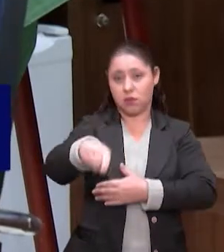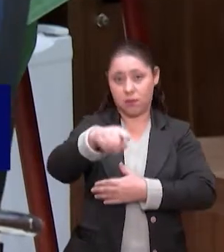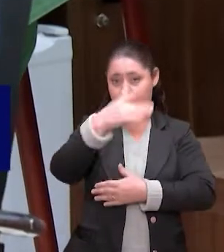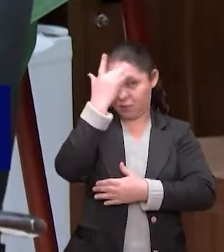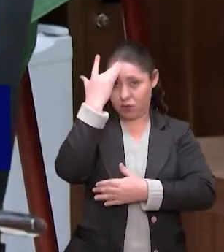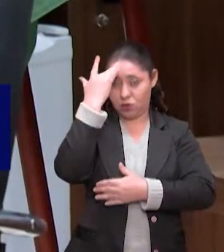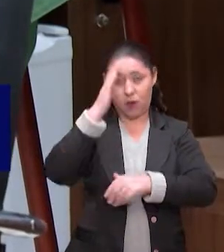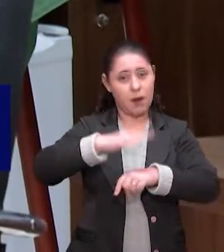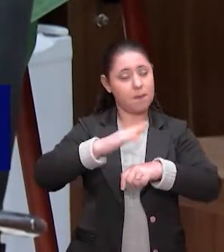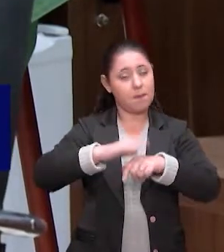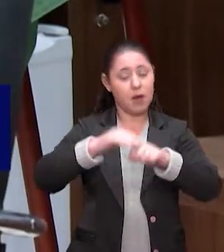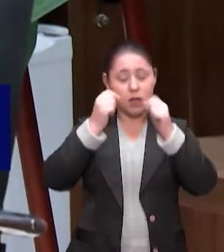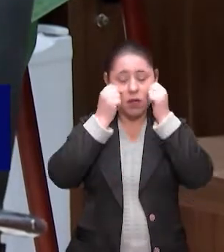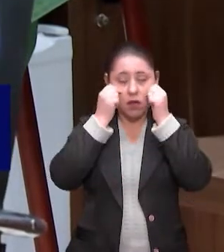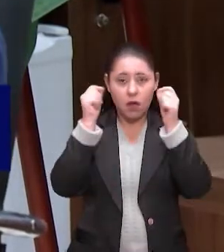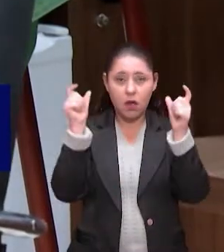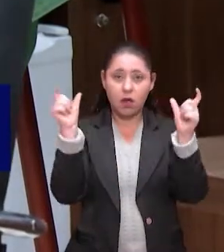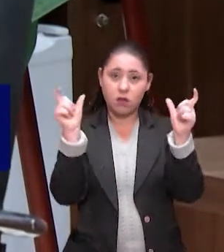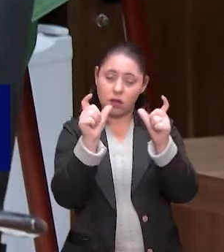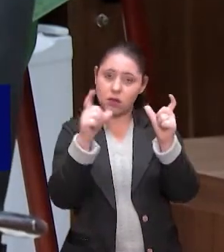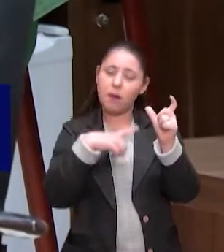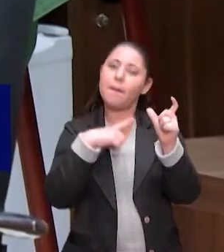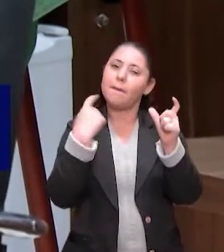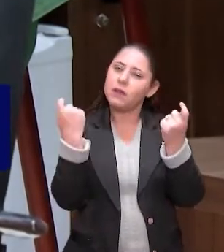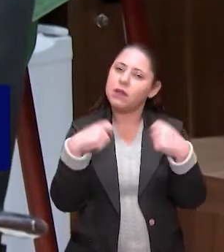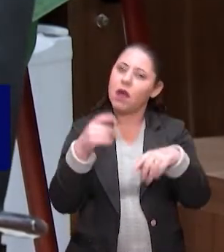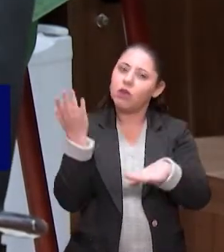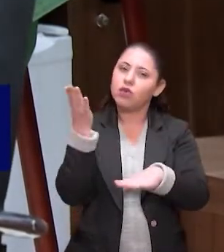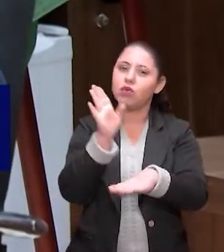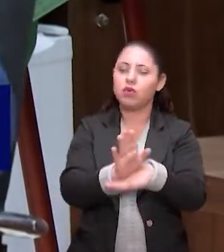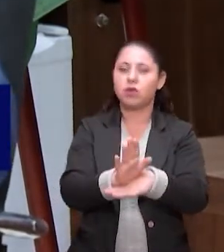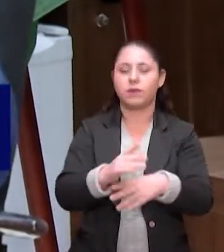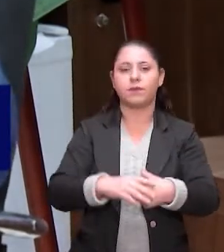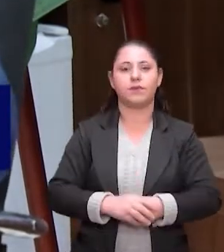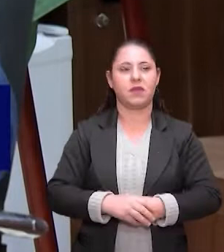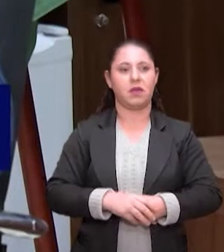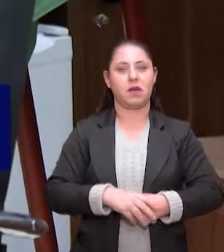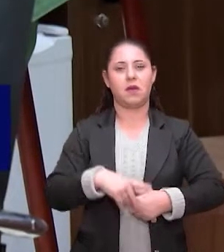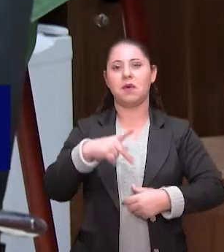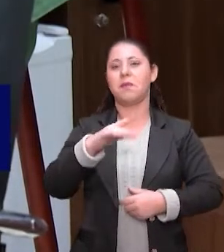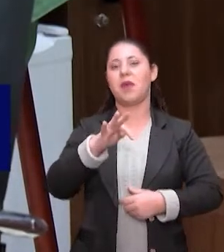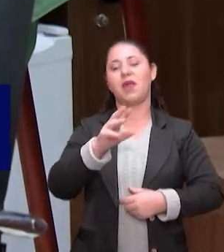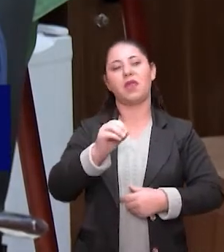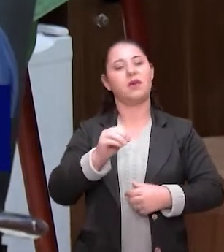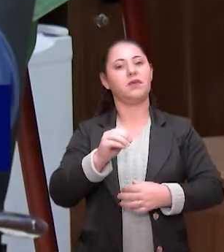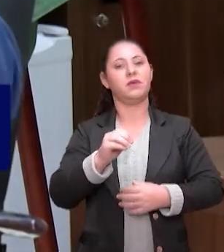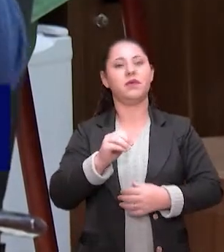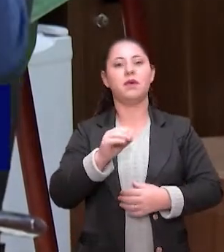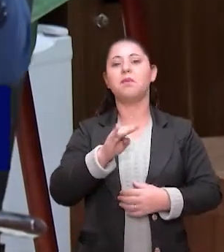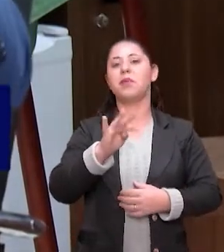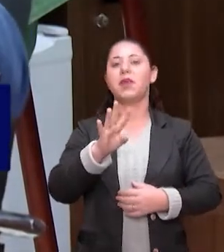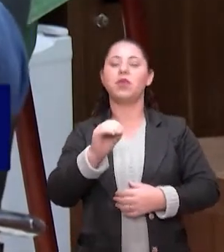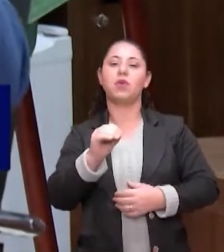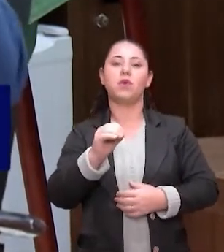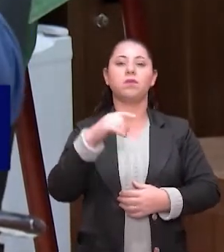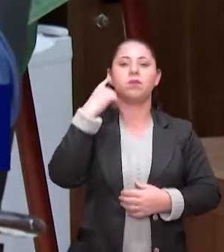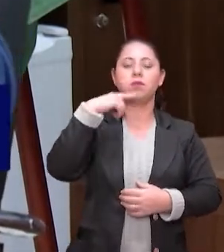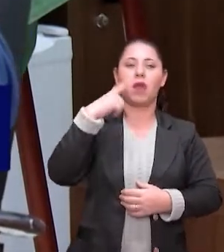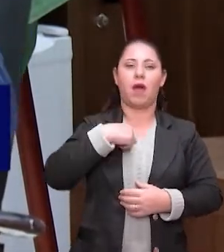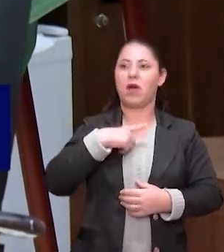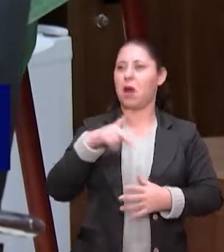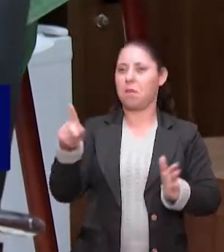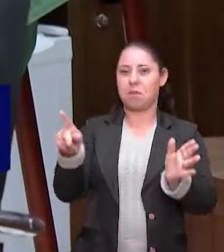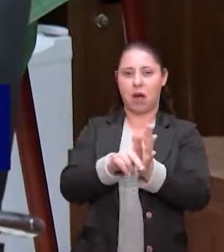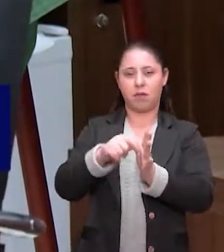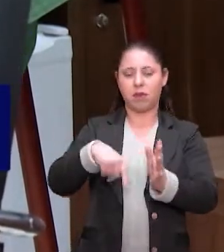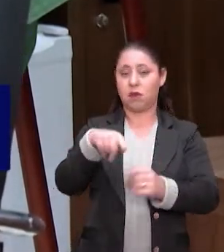aqueles que estão começando. Eu não posso trazer aqui a figura do Bito advogado e imaginar que quem está sentado aqui é o Bito